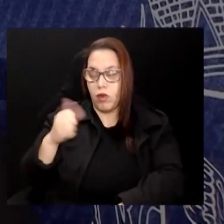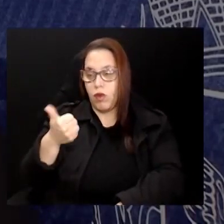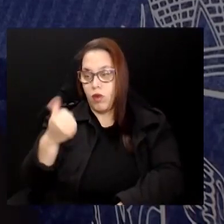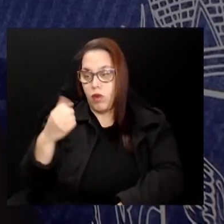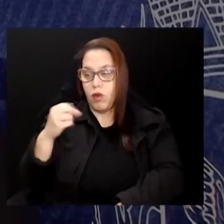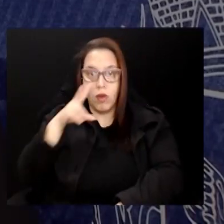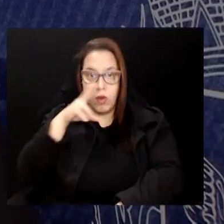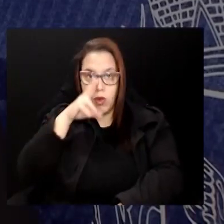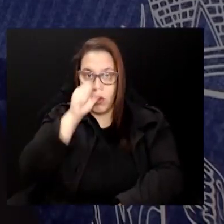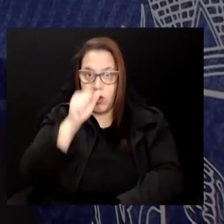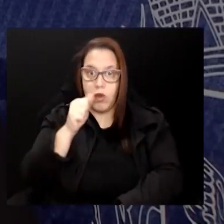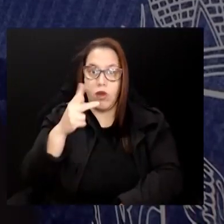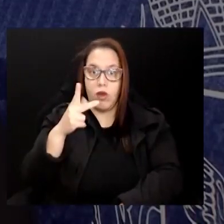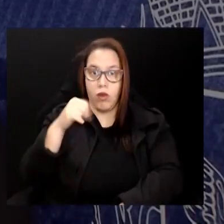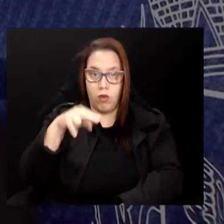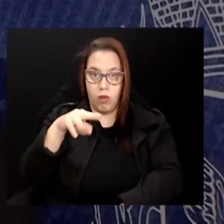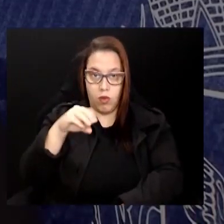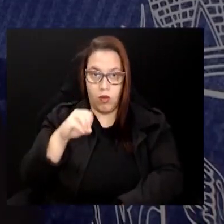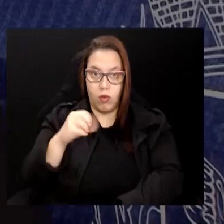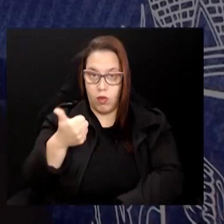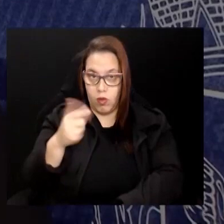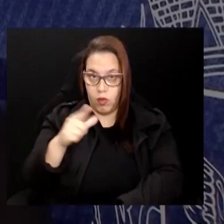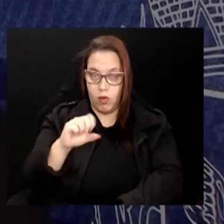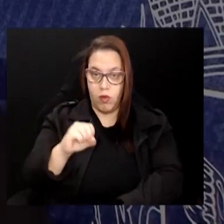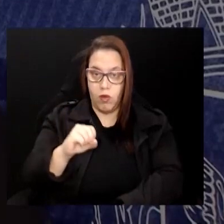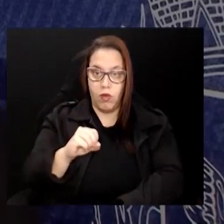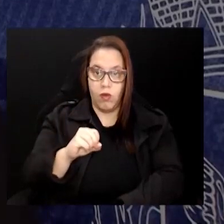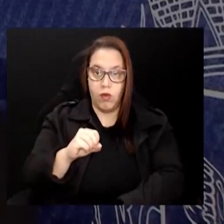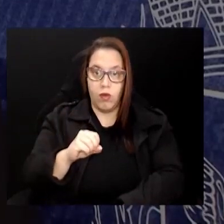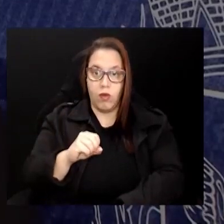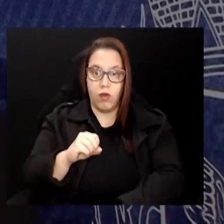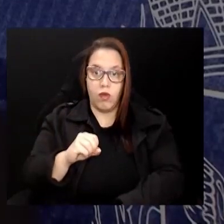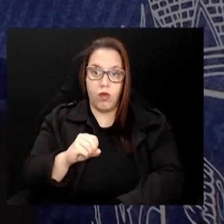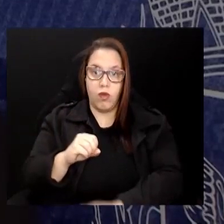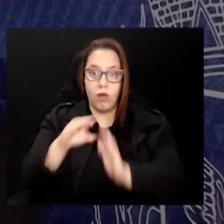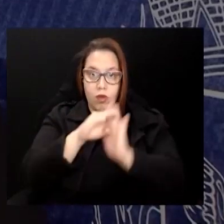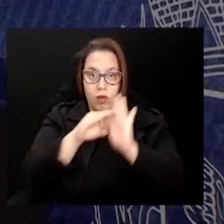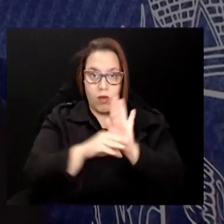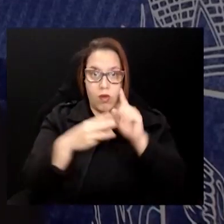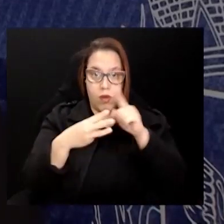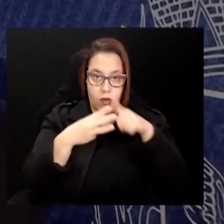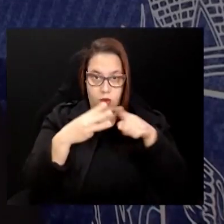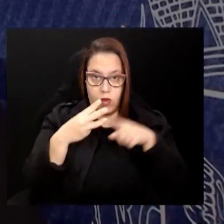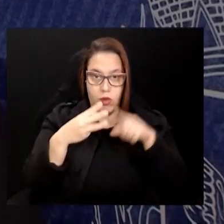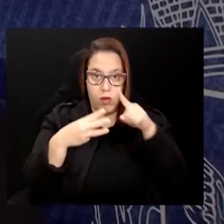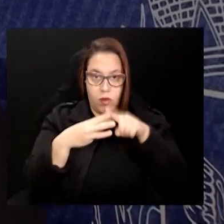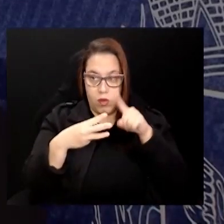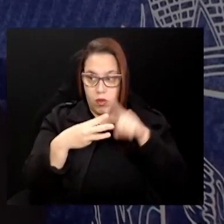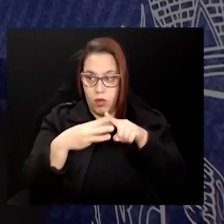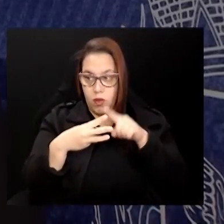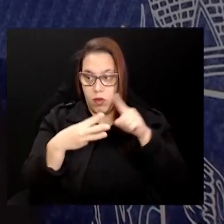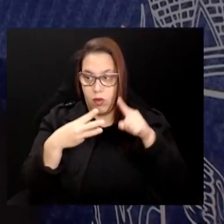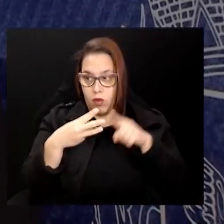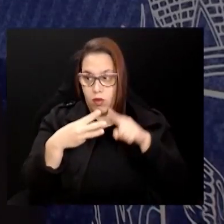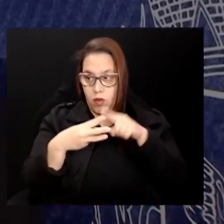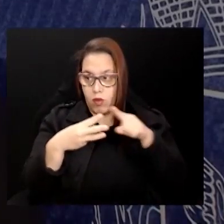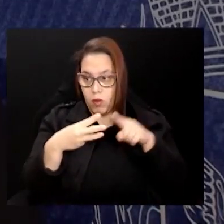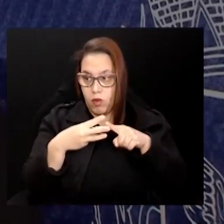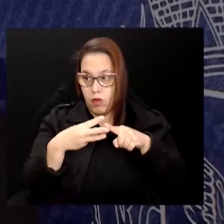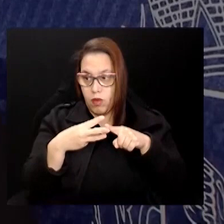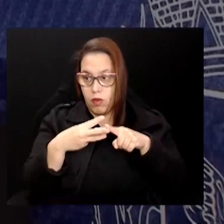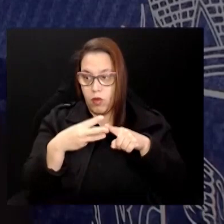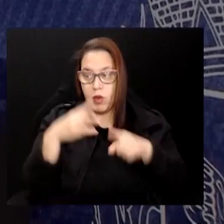Pneumo-20. Essa vacina, ela tem um esquema de 3 doses, tá? Então, primeira e segunda dose e uma dose de reforço. A